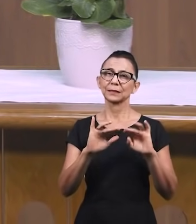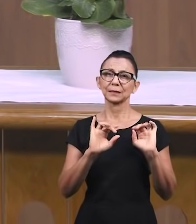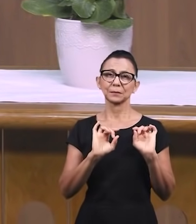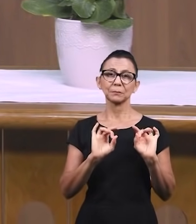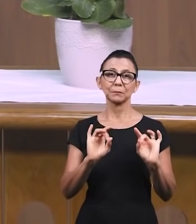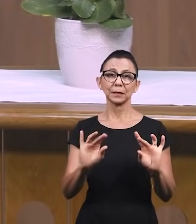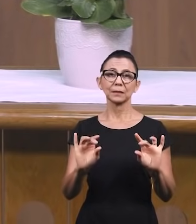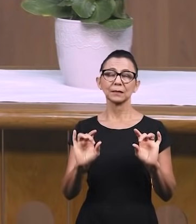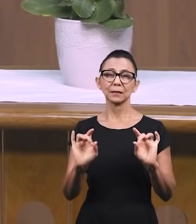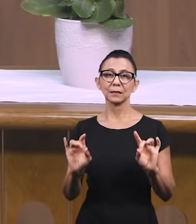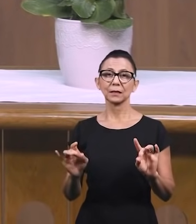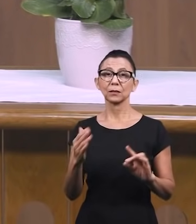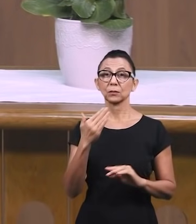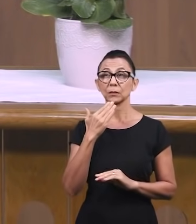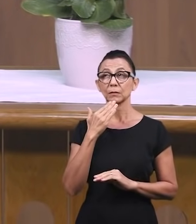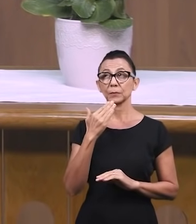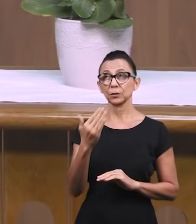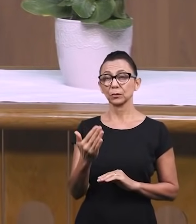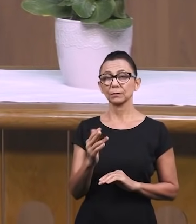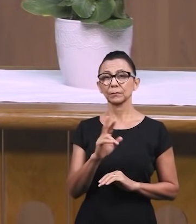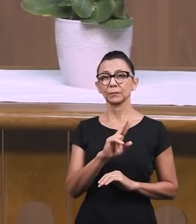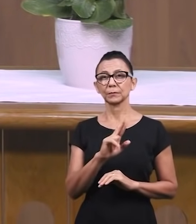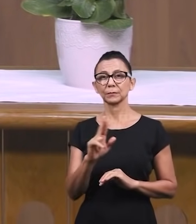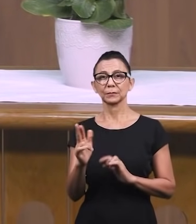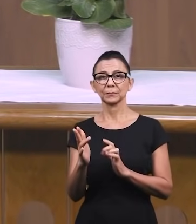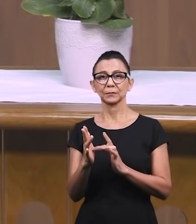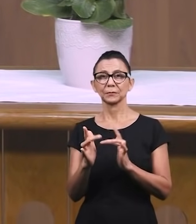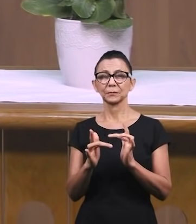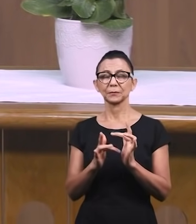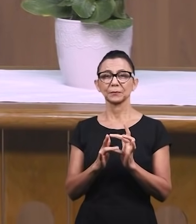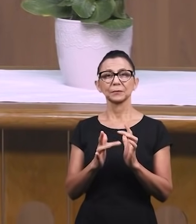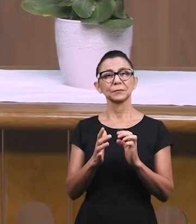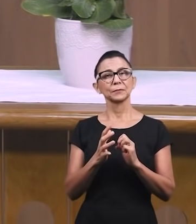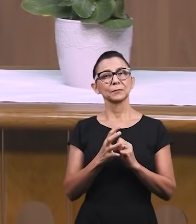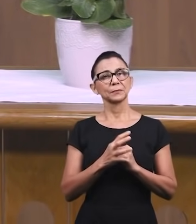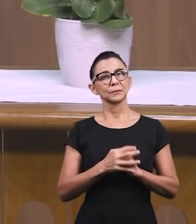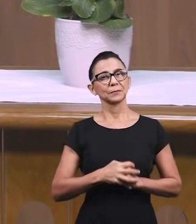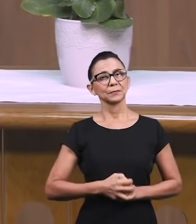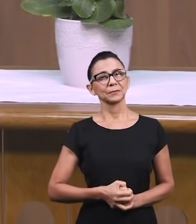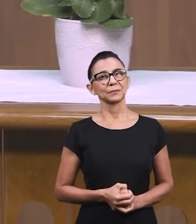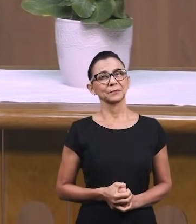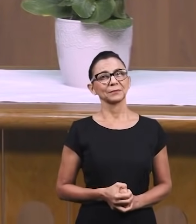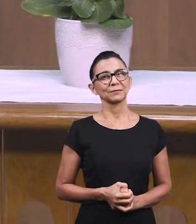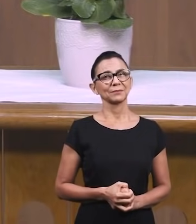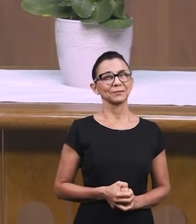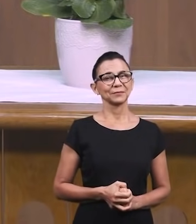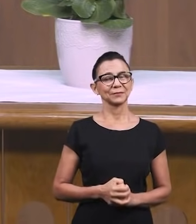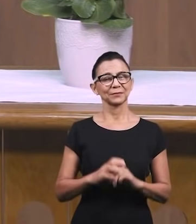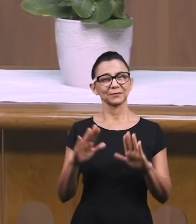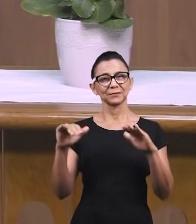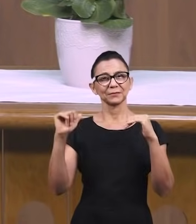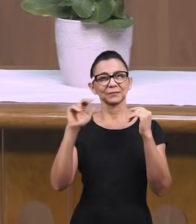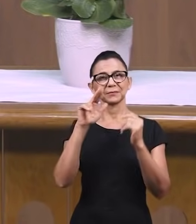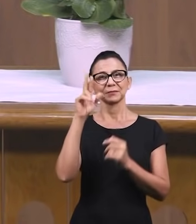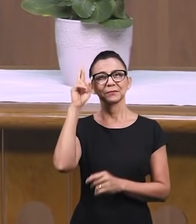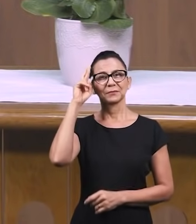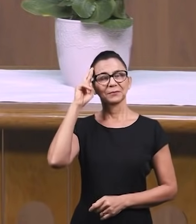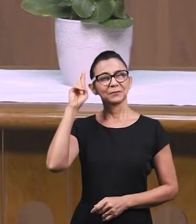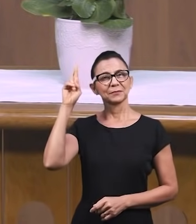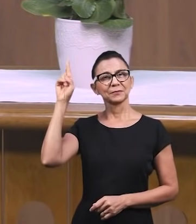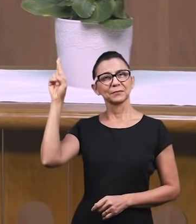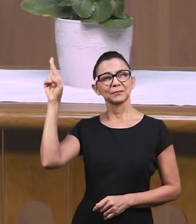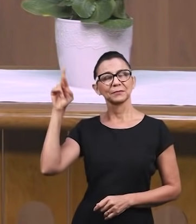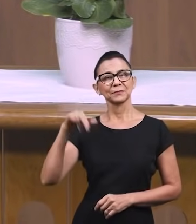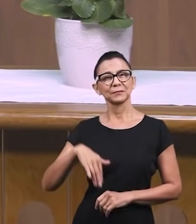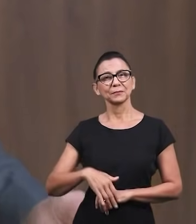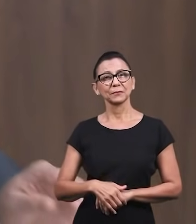nosso coração, Senhor, pedimos. Nesse culto, é a oração que fazemos em nome do Senhor Jesus. Amém. Louvado seja